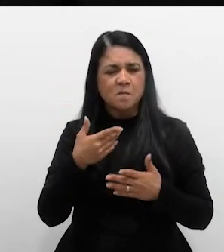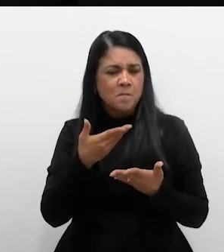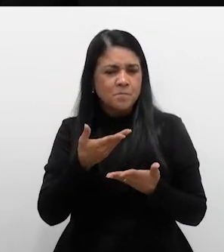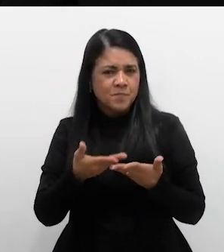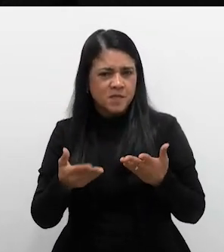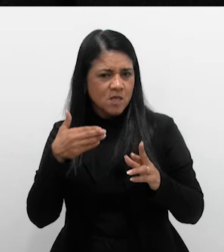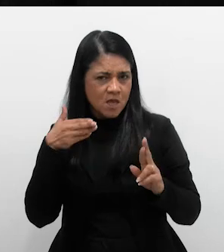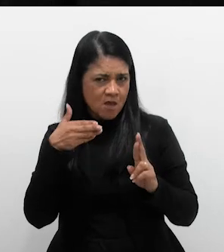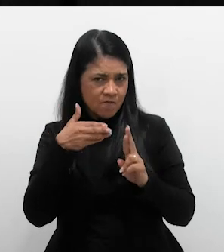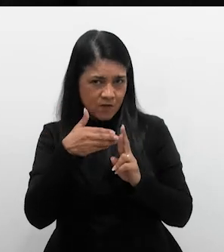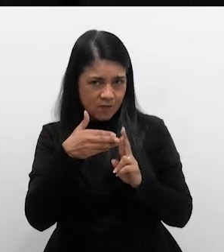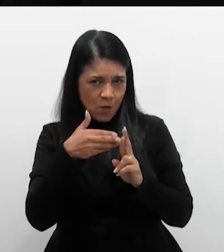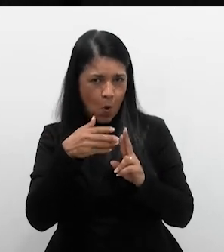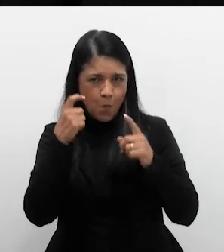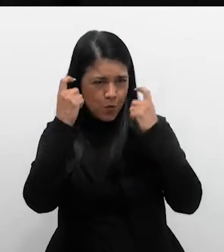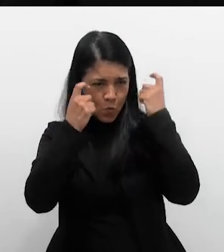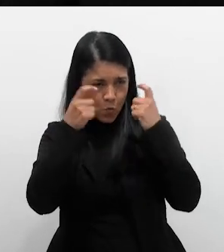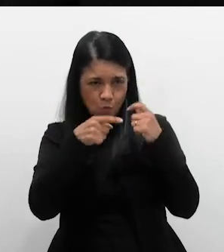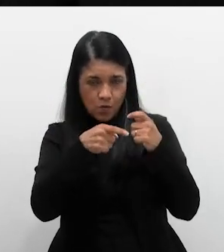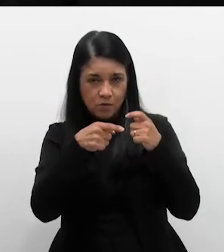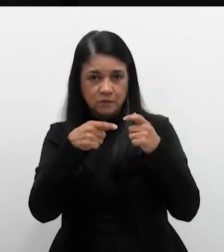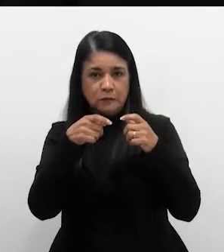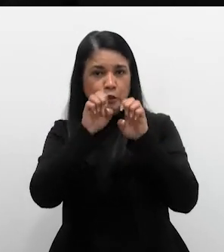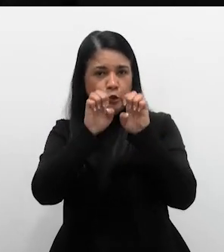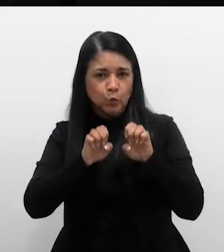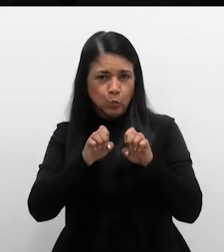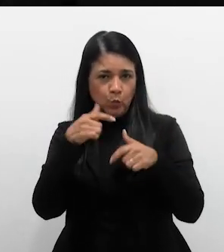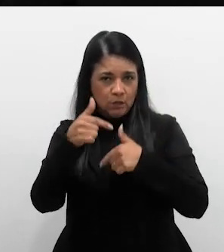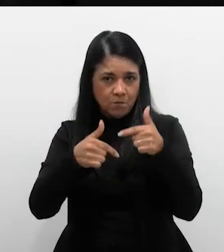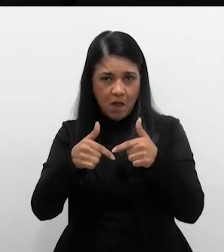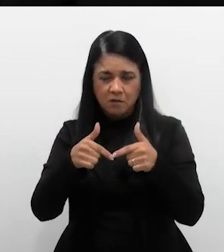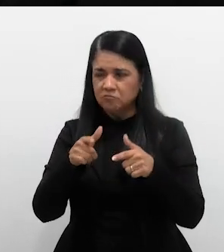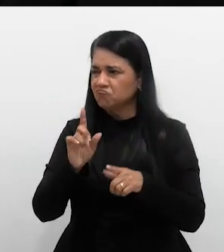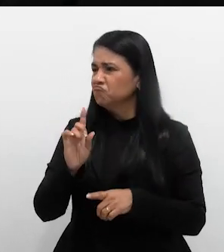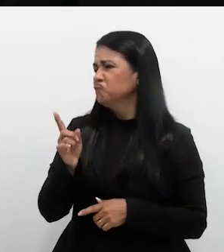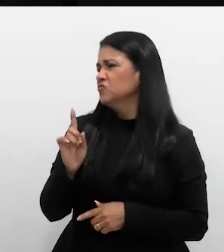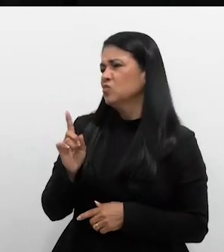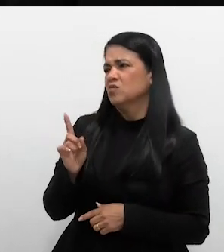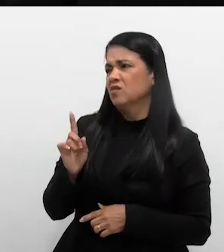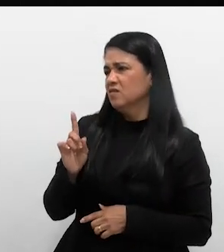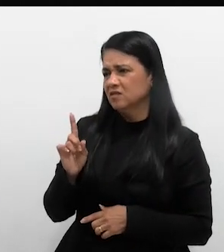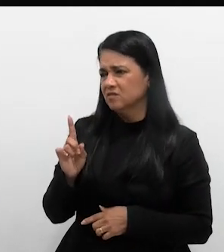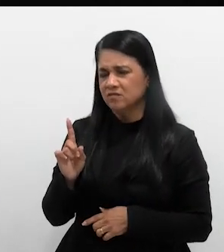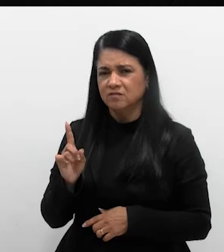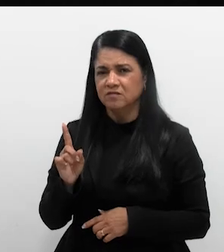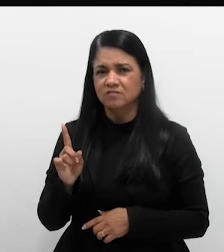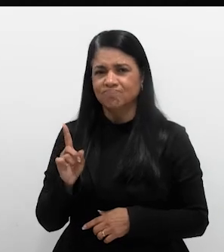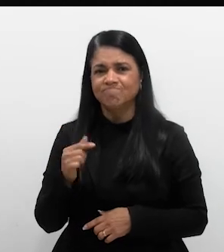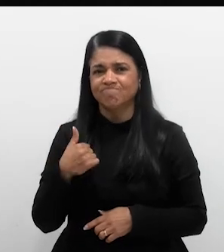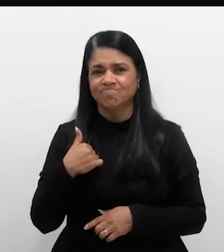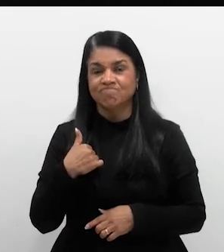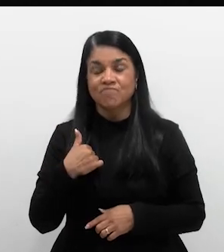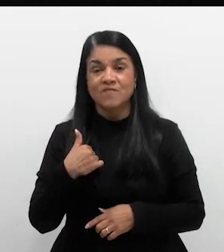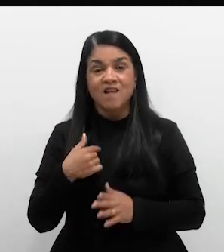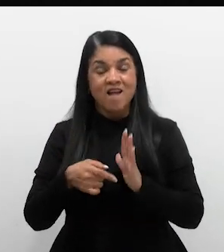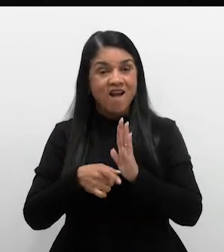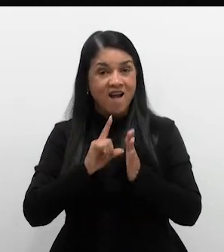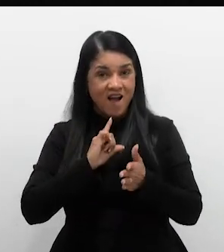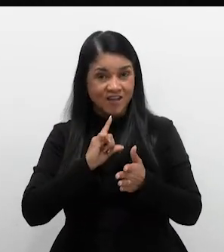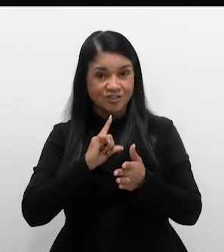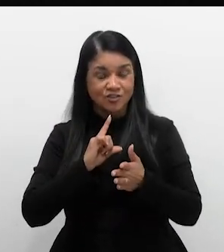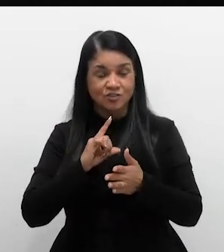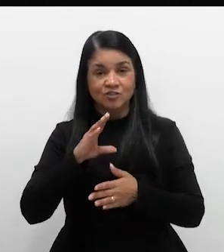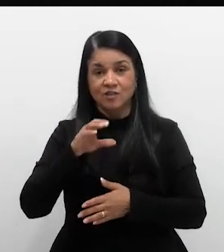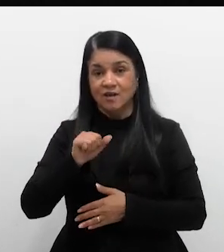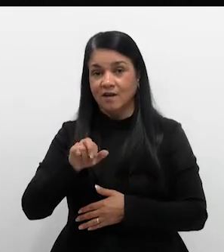referencial de, de estrutura do teu trabalho? Nem um pouco, né? Não, não, porque eu,